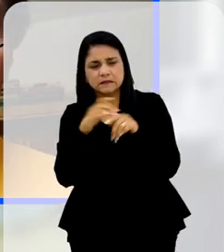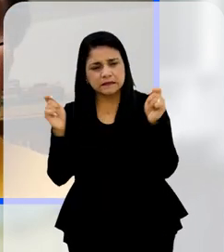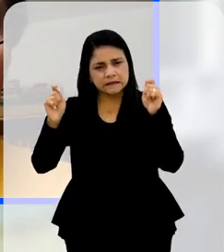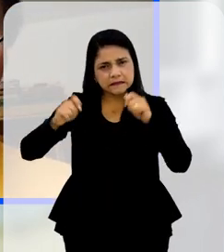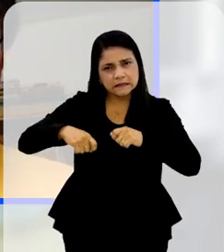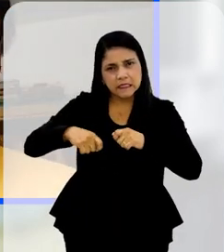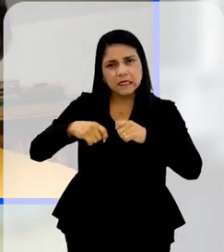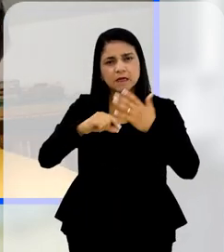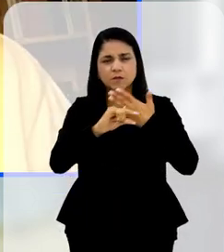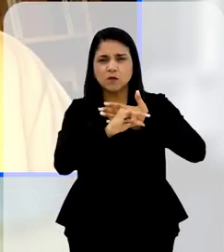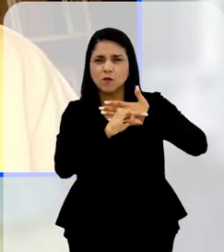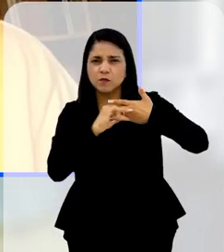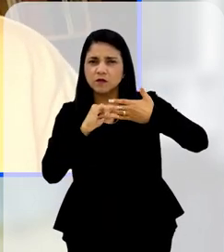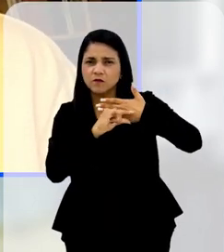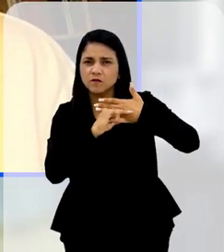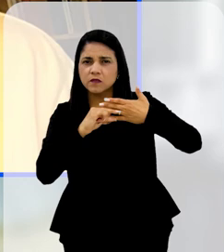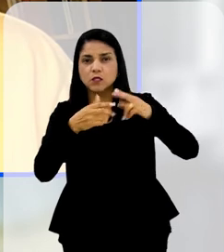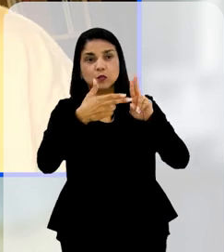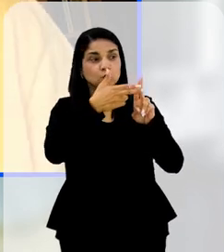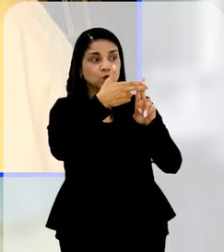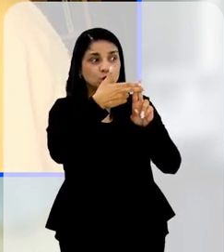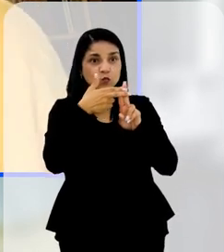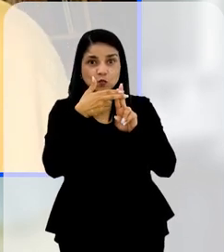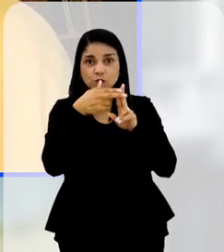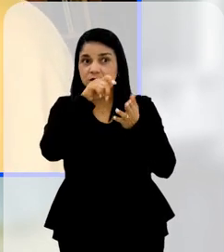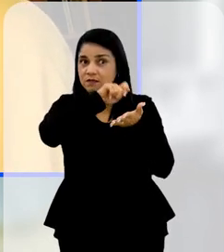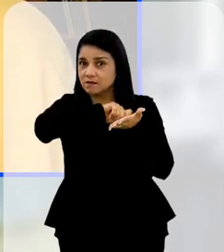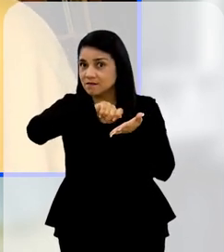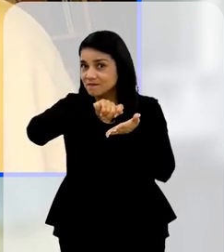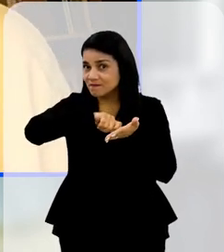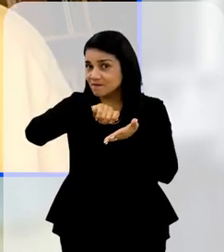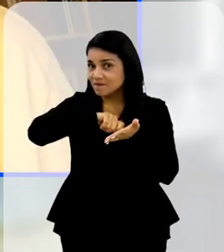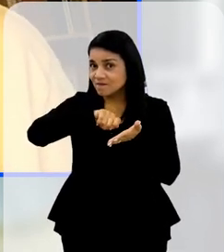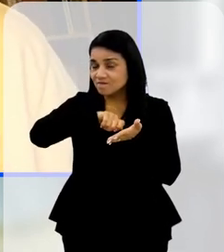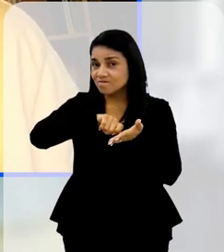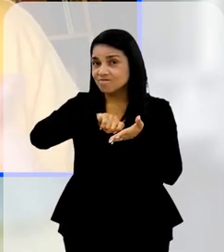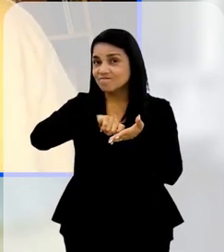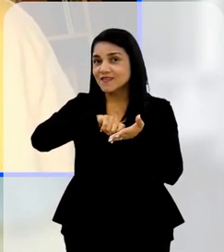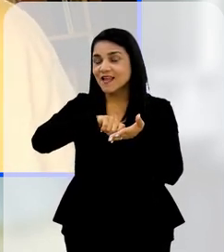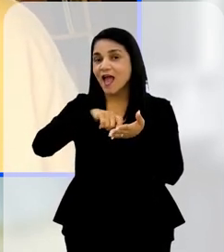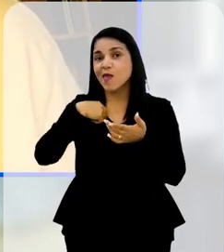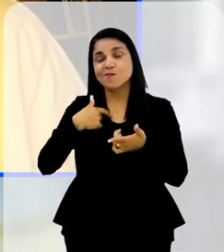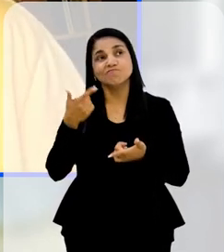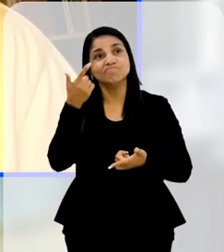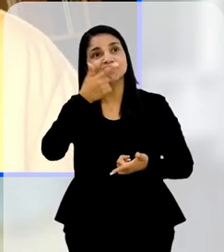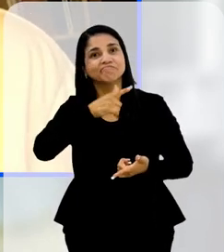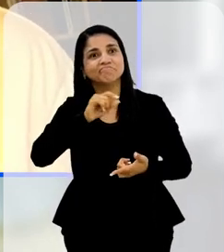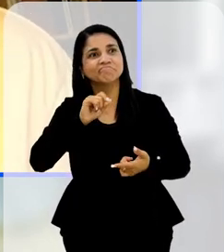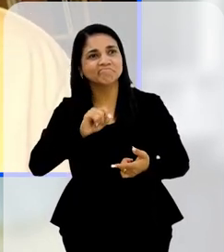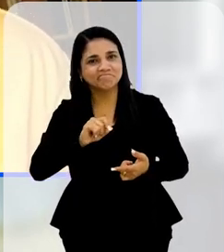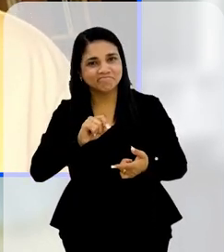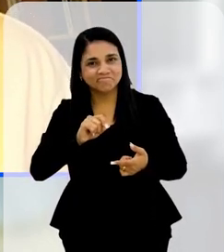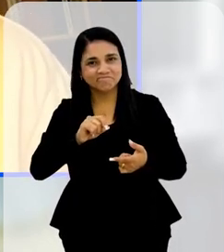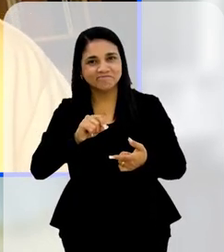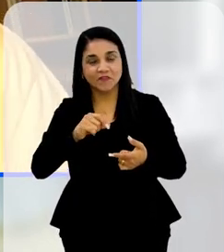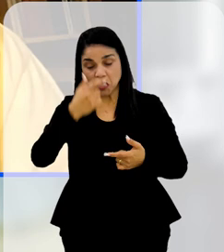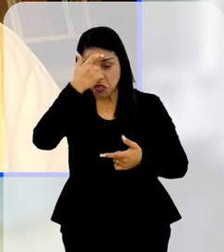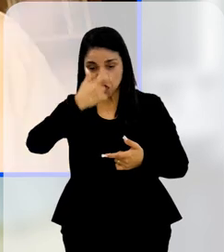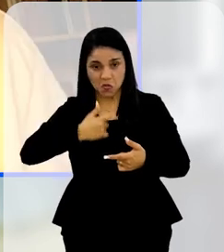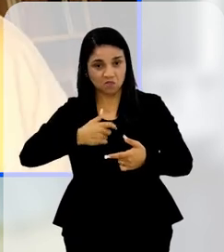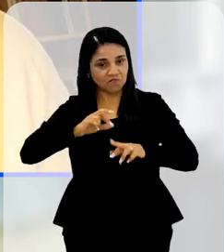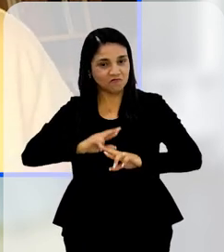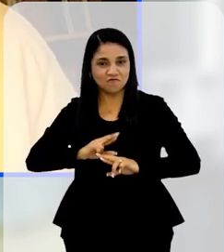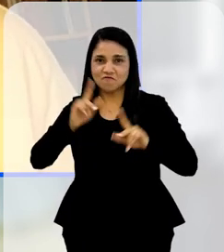Único de Saúde. E foi assim que eu caí nessa história, né? Porque eu não sou uma pessoa da área de saúde.